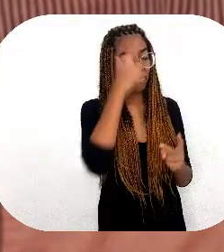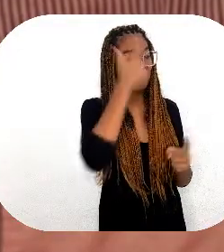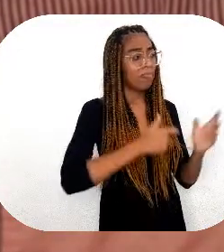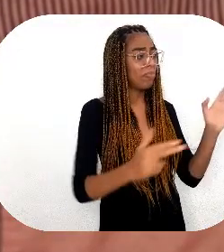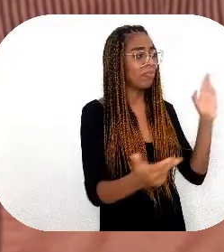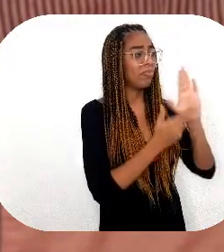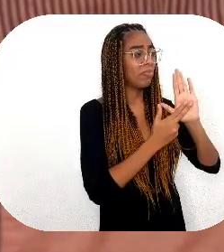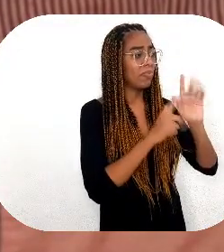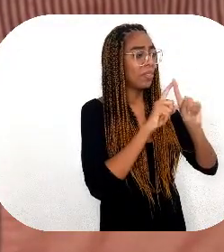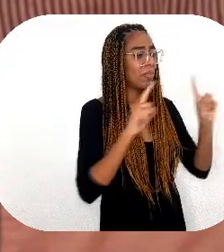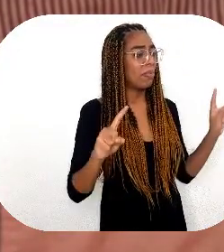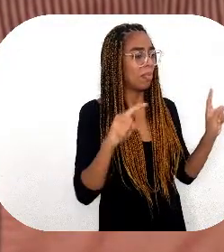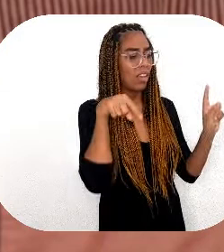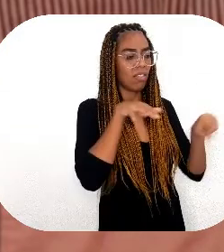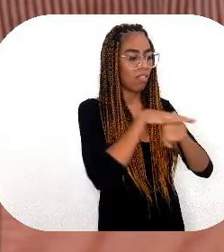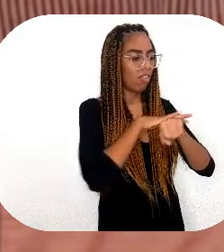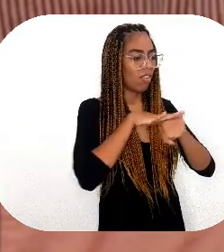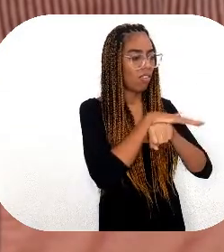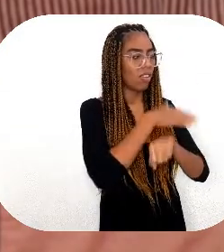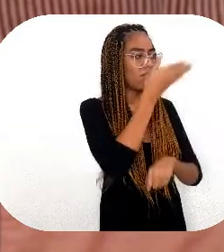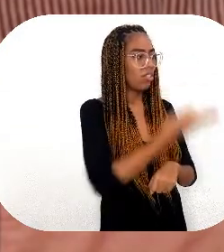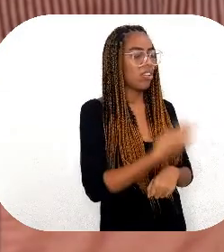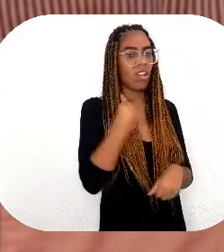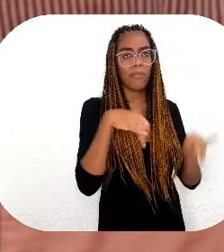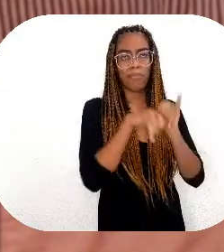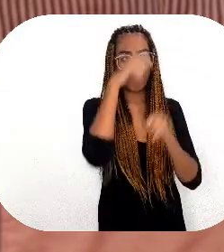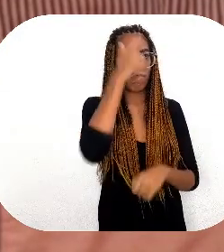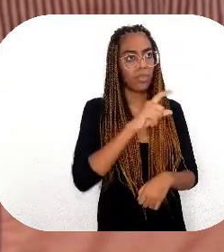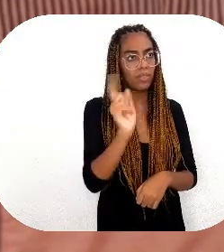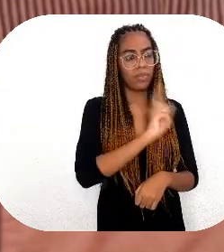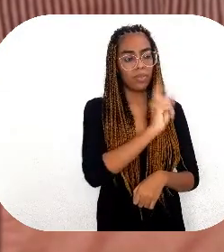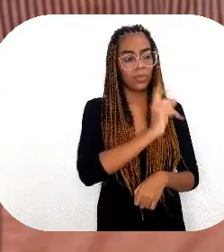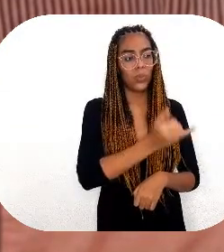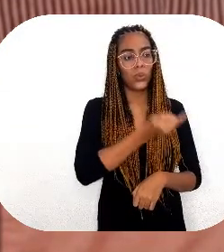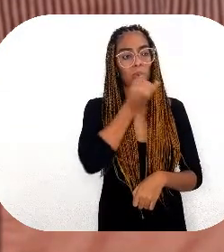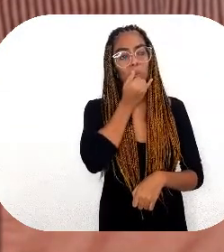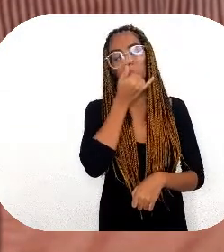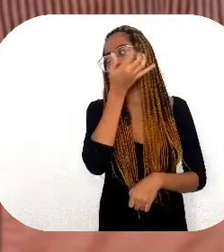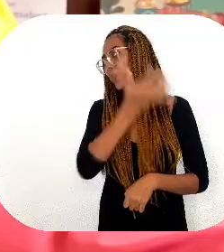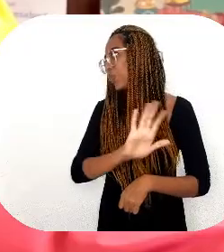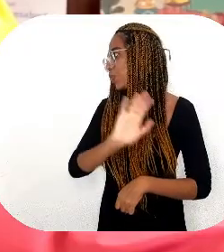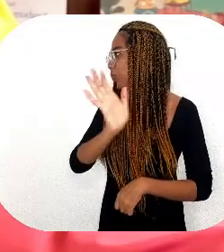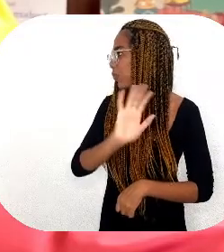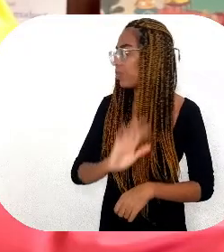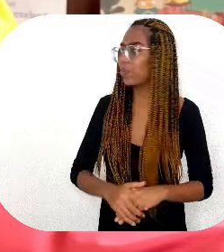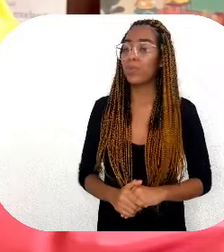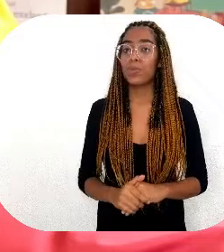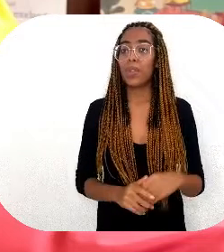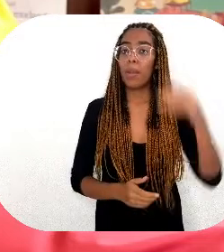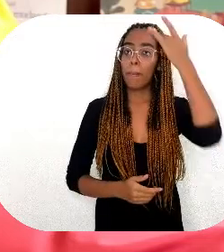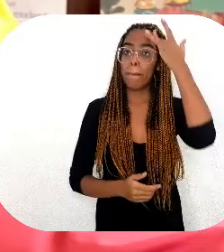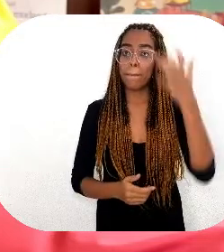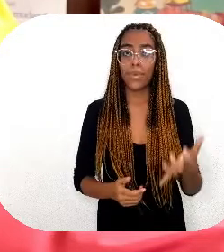disse? Inteligente? É, sou mesmo. É, mas eu não vou descer pra conversar com você, não, que eu sou besta, não.